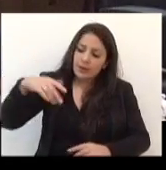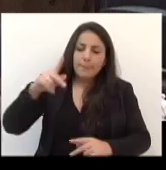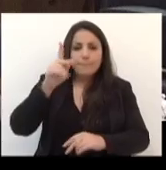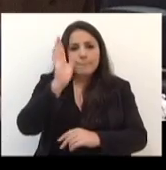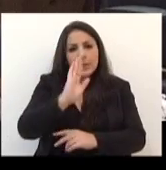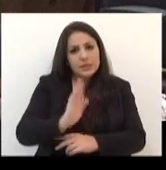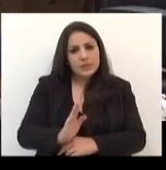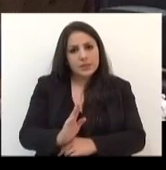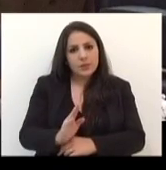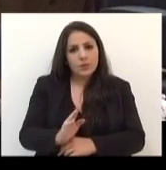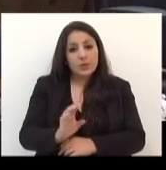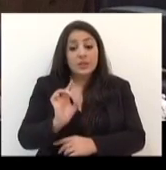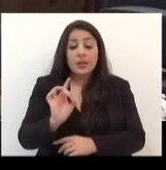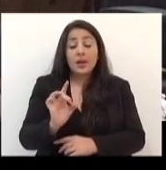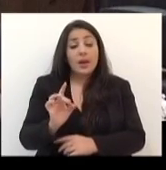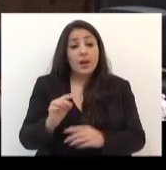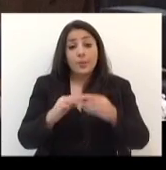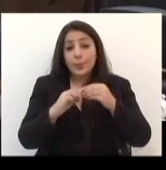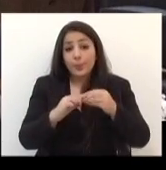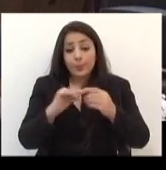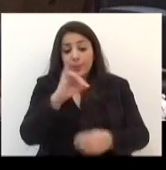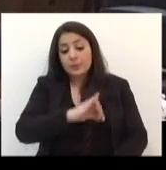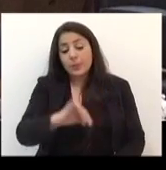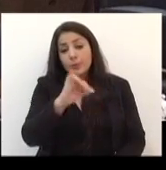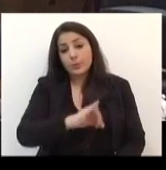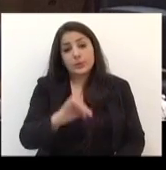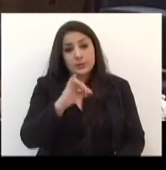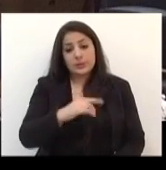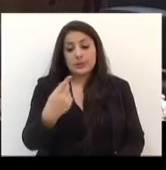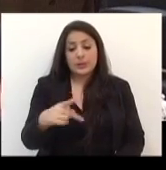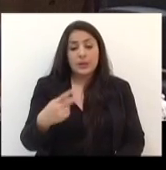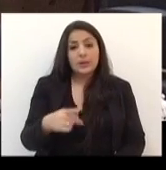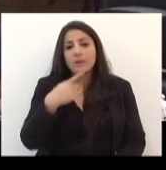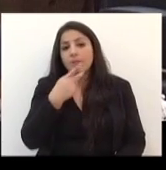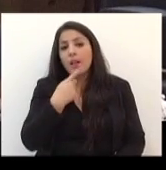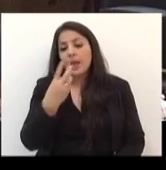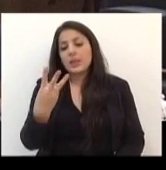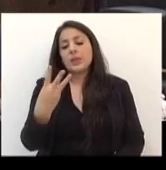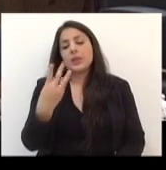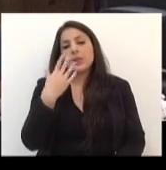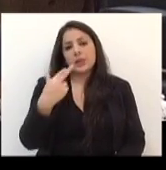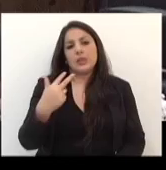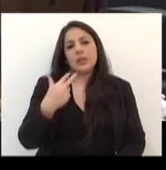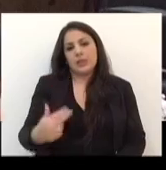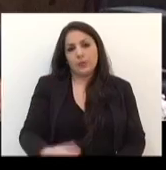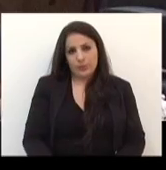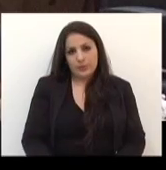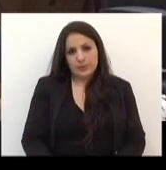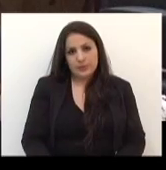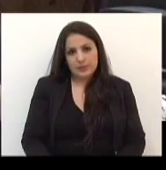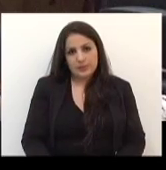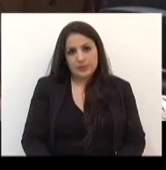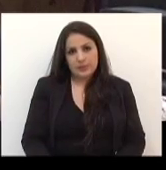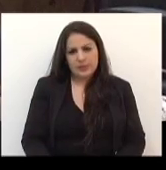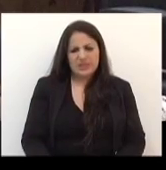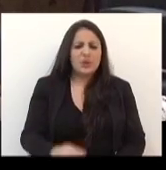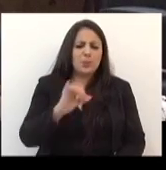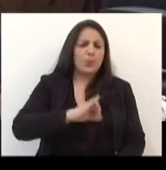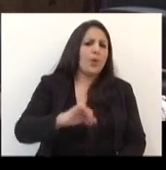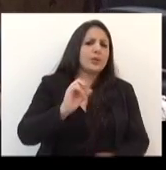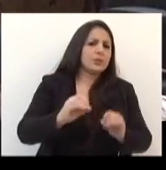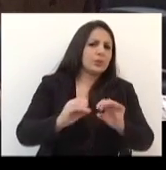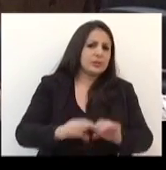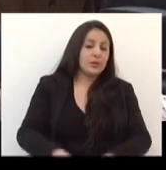se preocupar com a questão da educação. Eles que são adultos e que falam 3 línguas, pode até ser que não tenha, ou 5